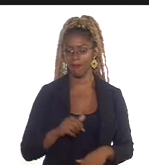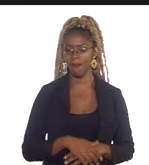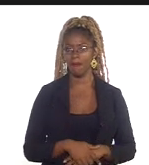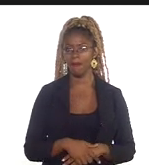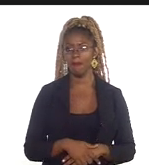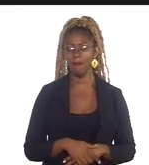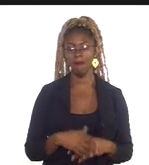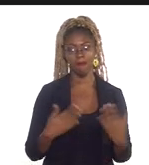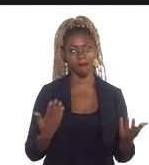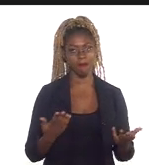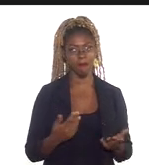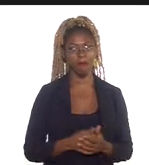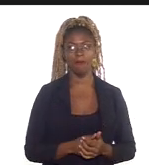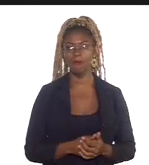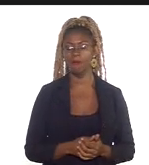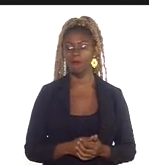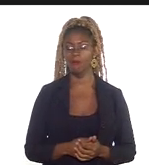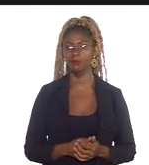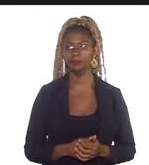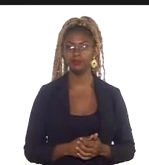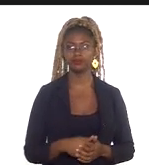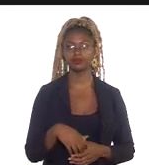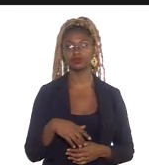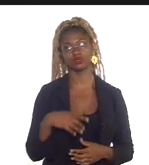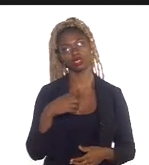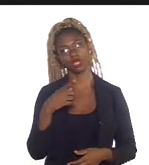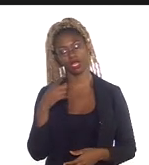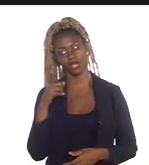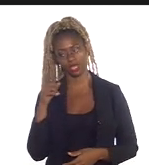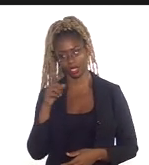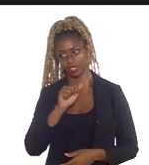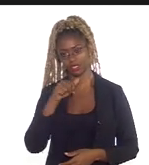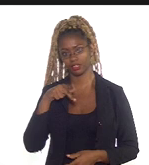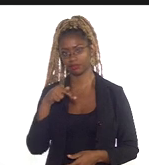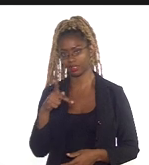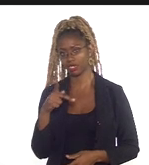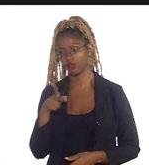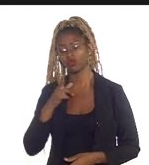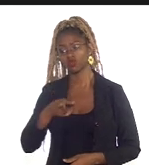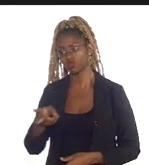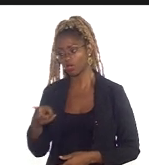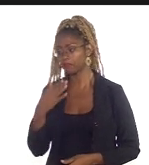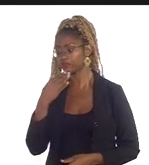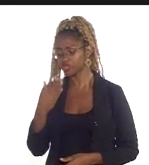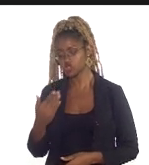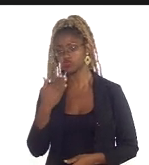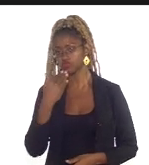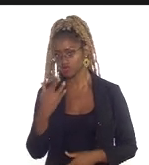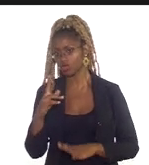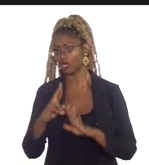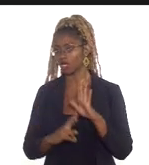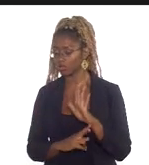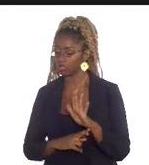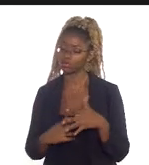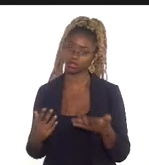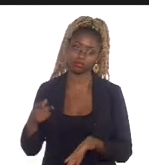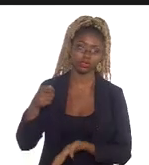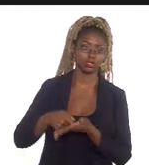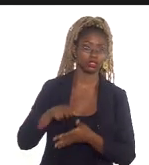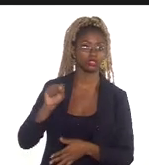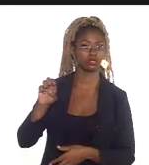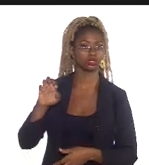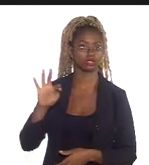vai proceder, então, à cobrança, né, desse relatório. E aí, então, a obrigação da Cefaz